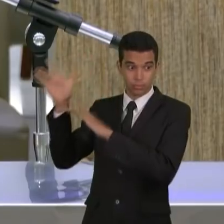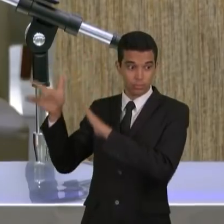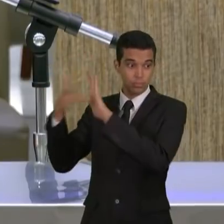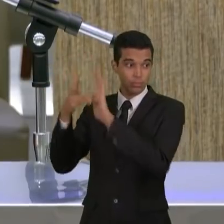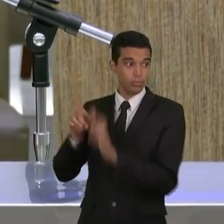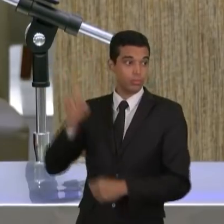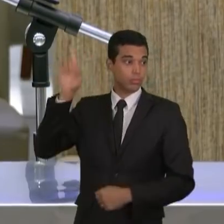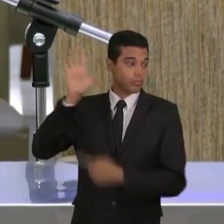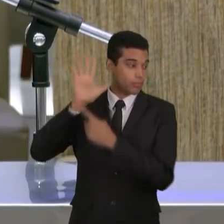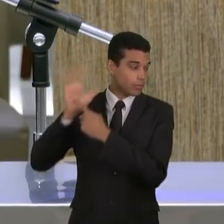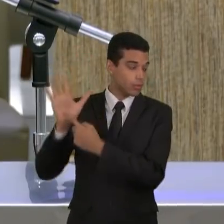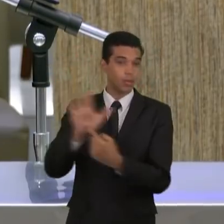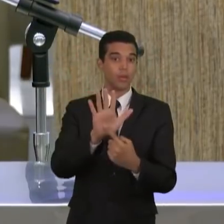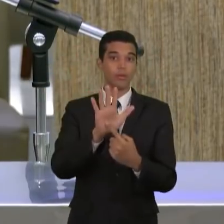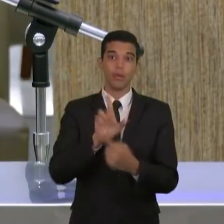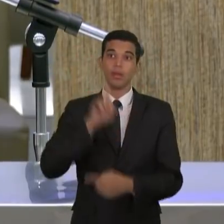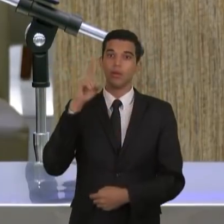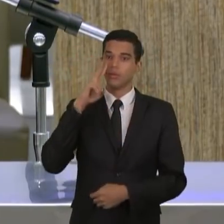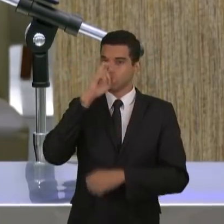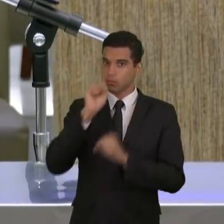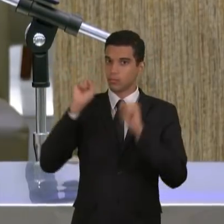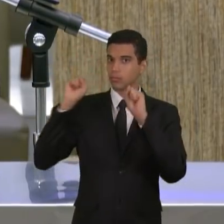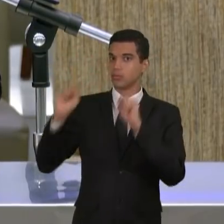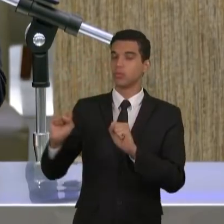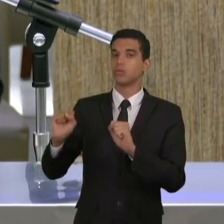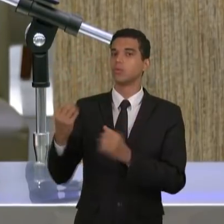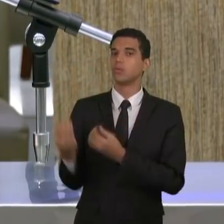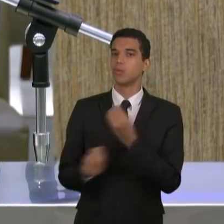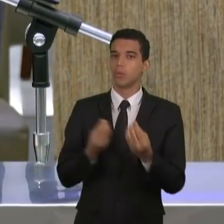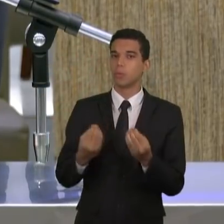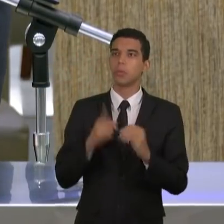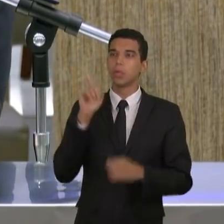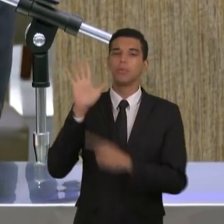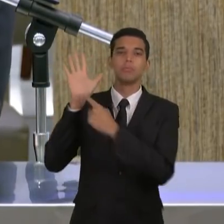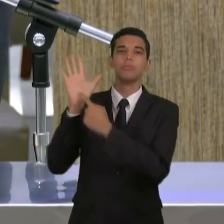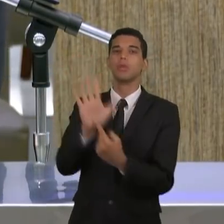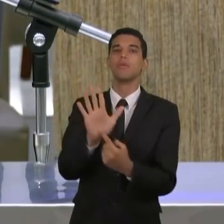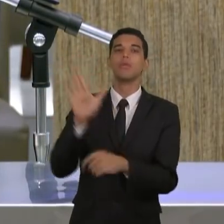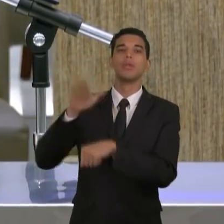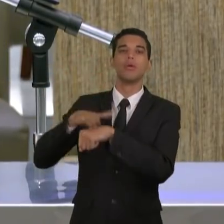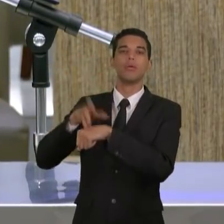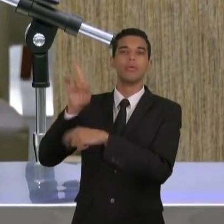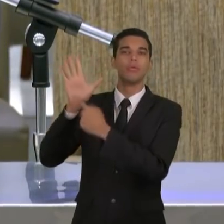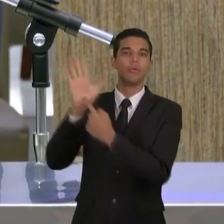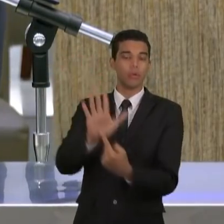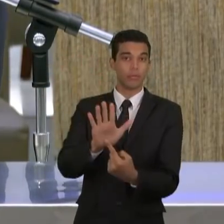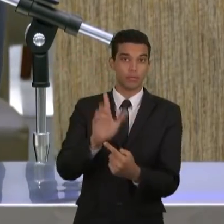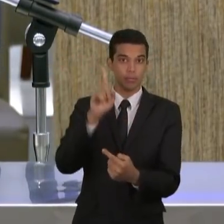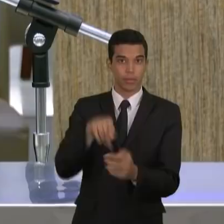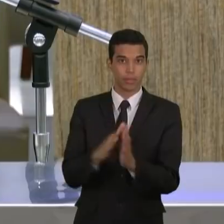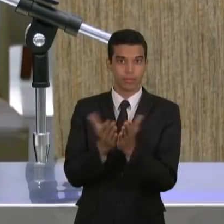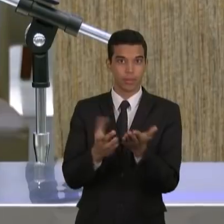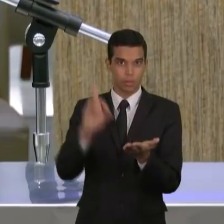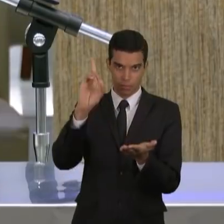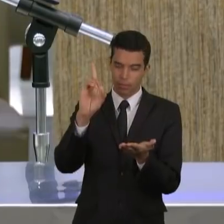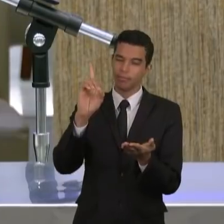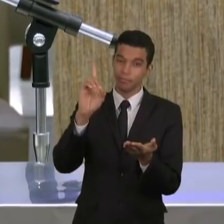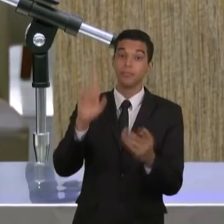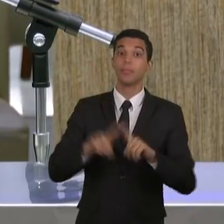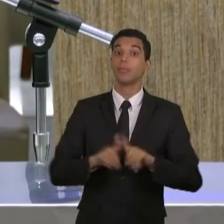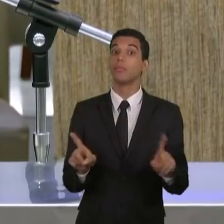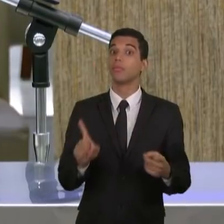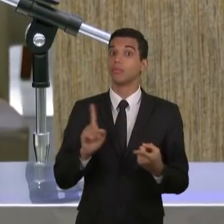primeiramente através de sua palavra mas também através da manifestação da sua presença